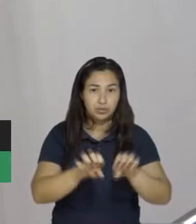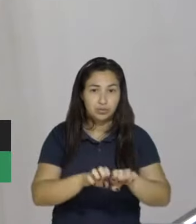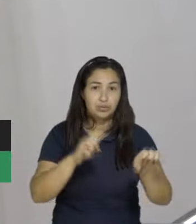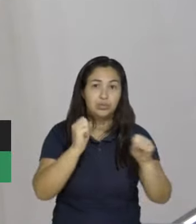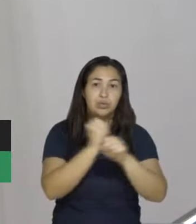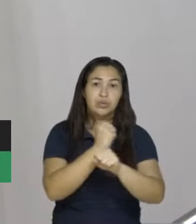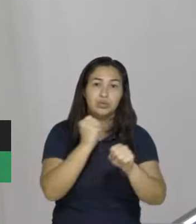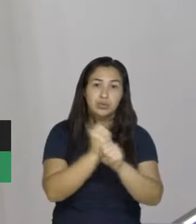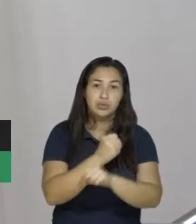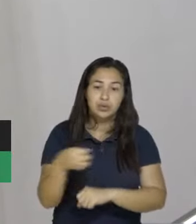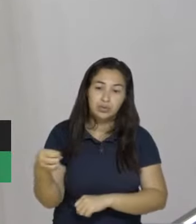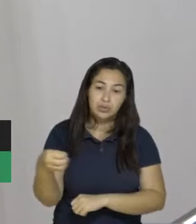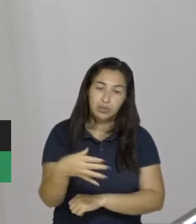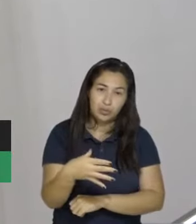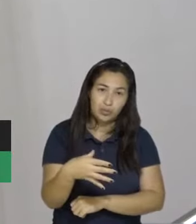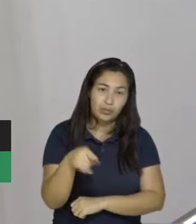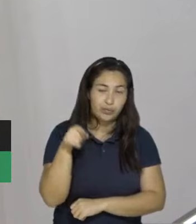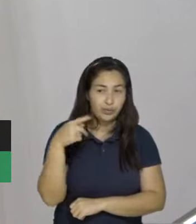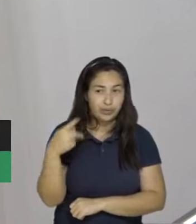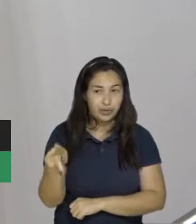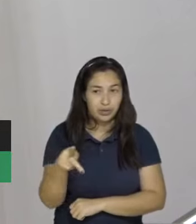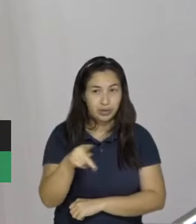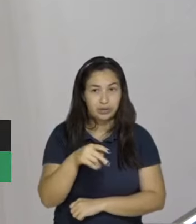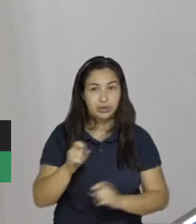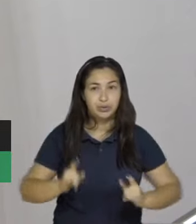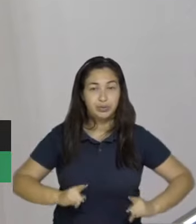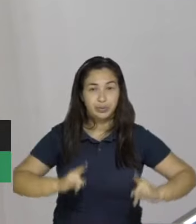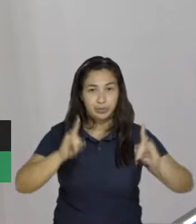de novo prédio para a Polícia Militar.